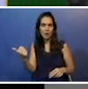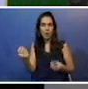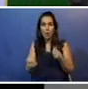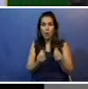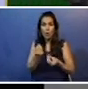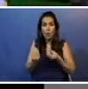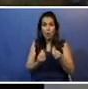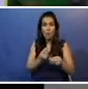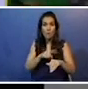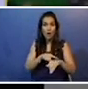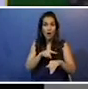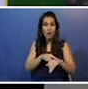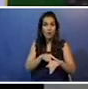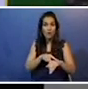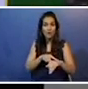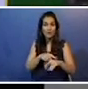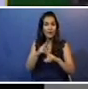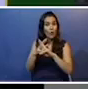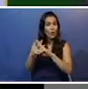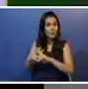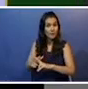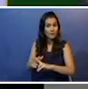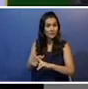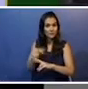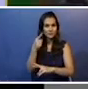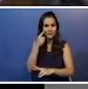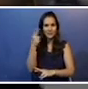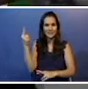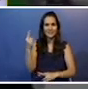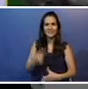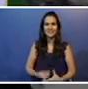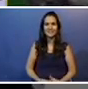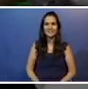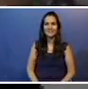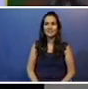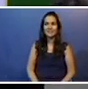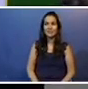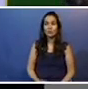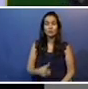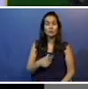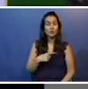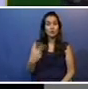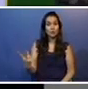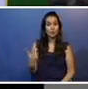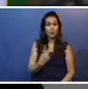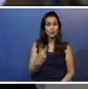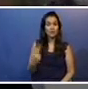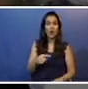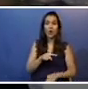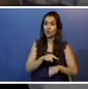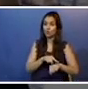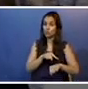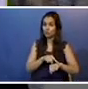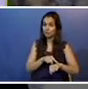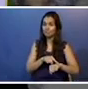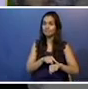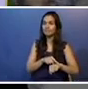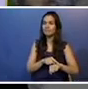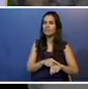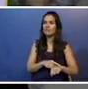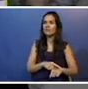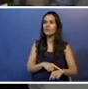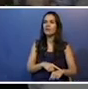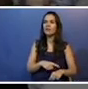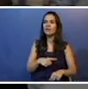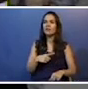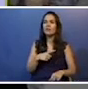dos relógios abaixo. Então, aqui nessa atividade, nós vemos 2 reloginhos, olha. E temos, tá